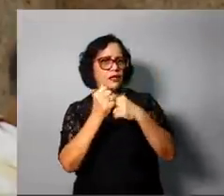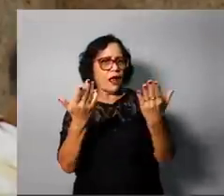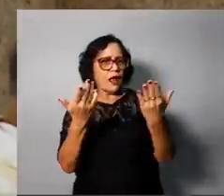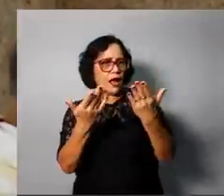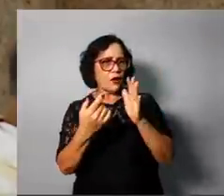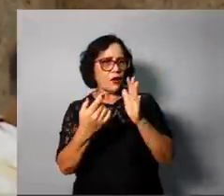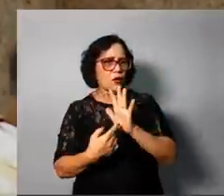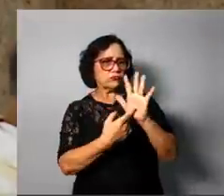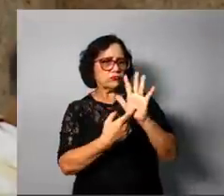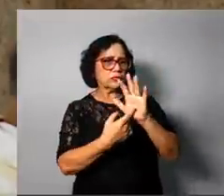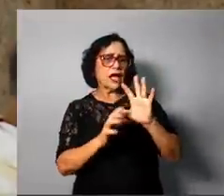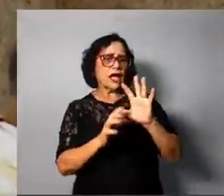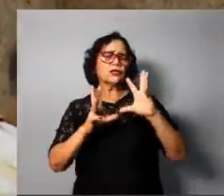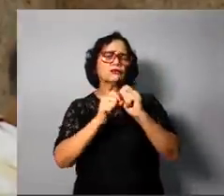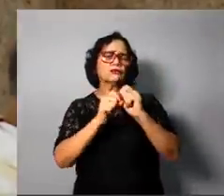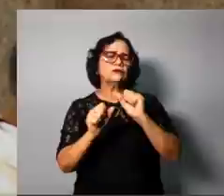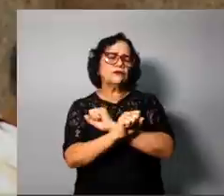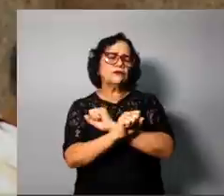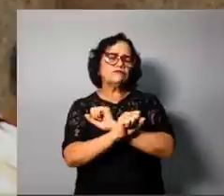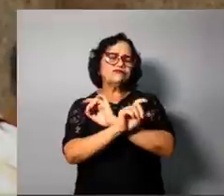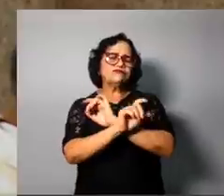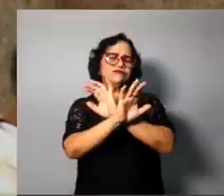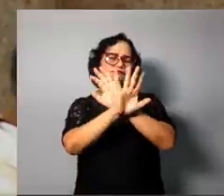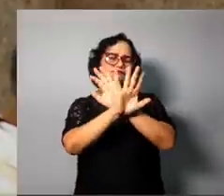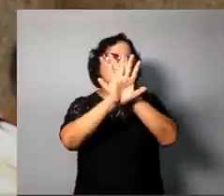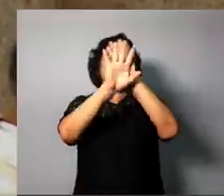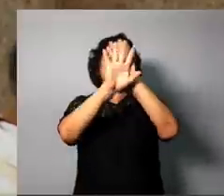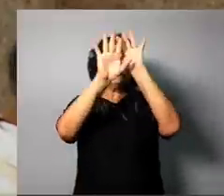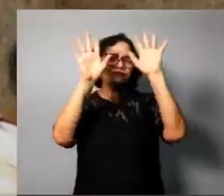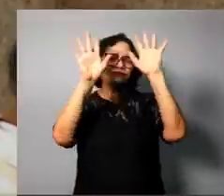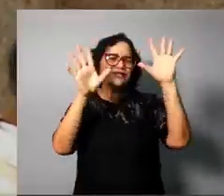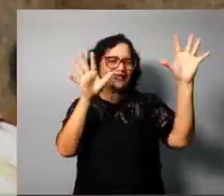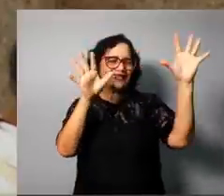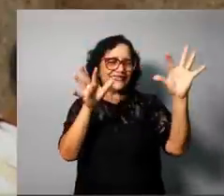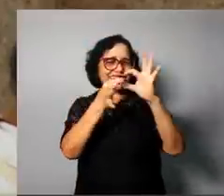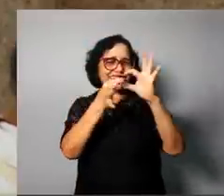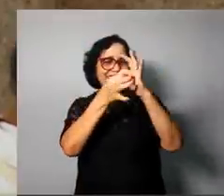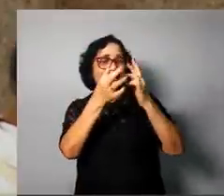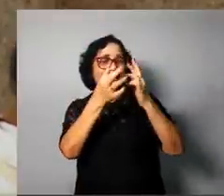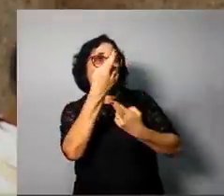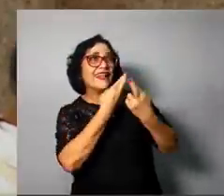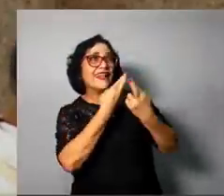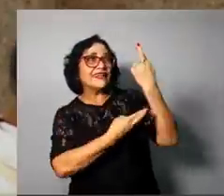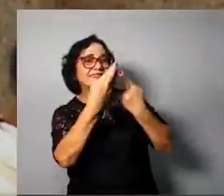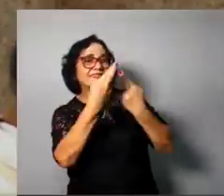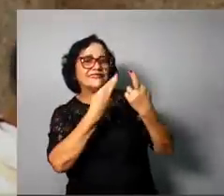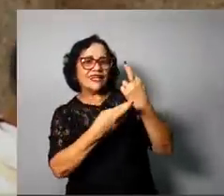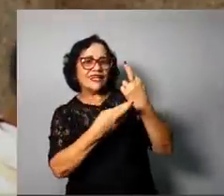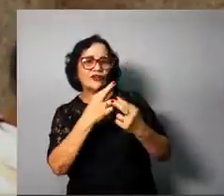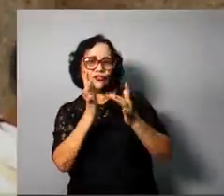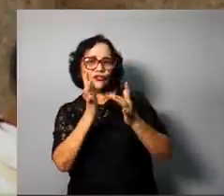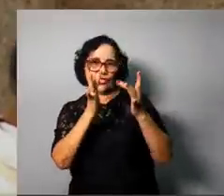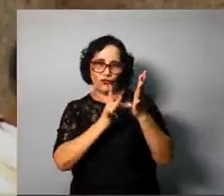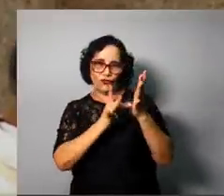o esplendor desta relação bonita entre o esposo e a